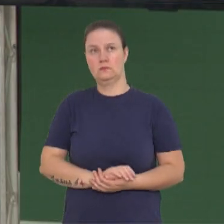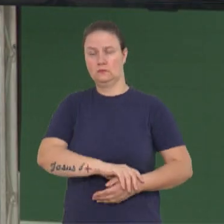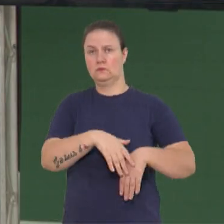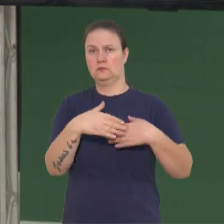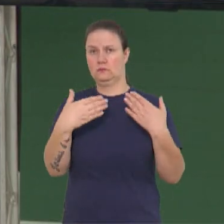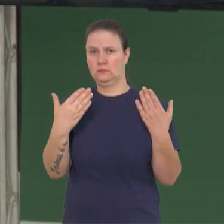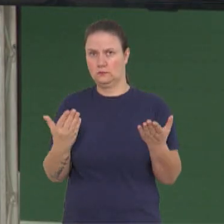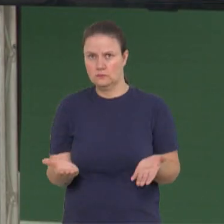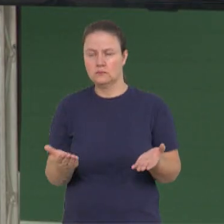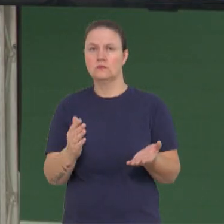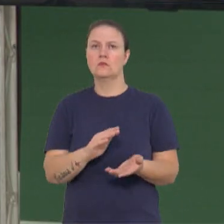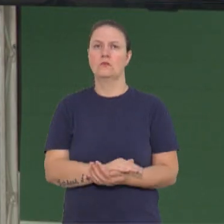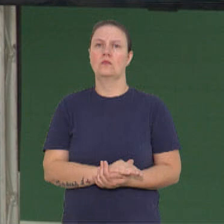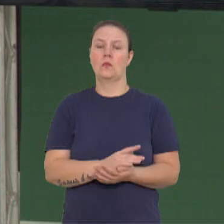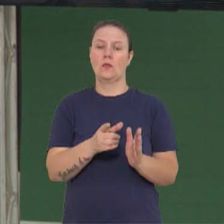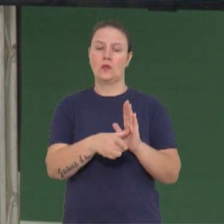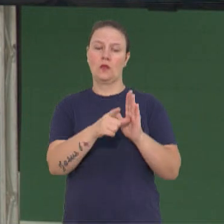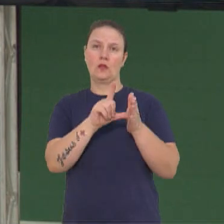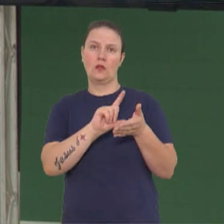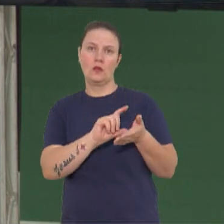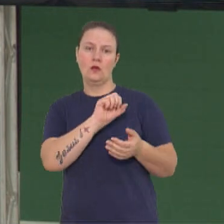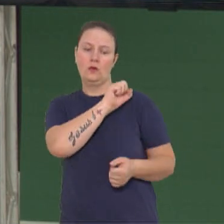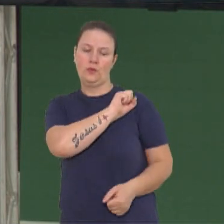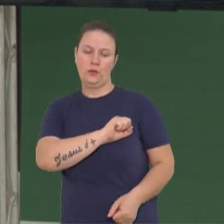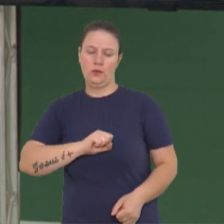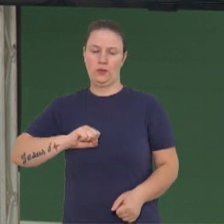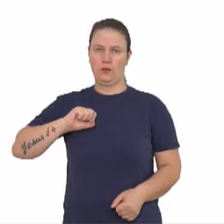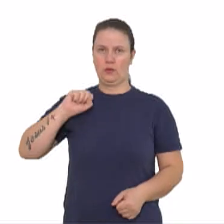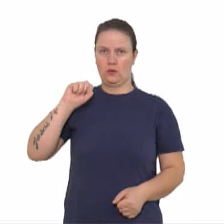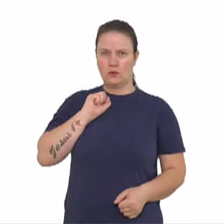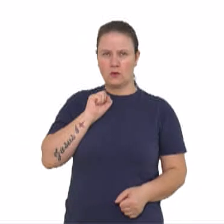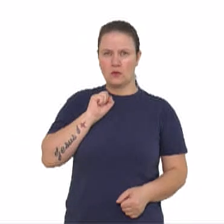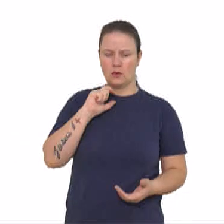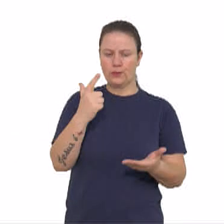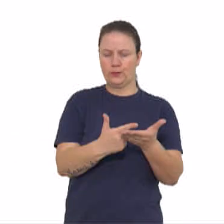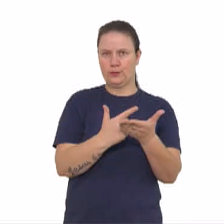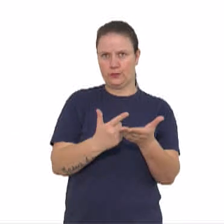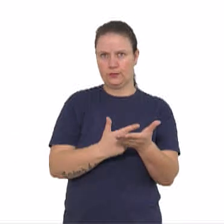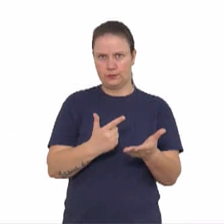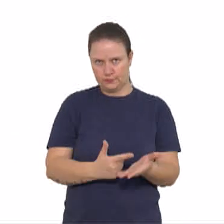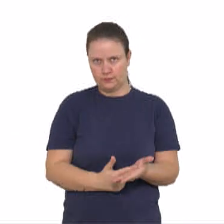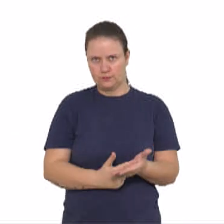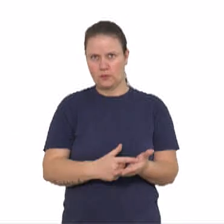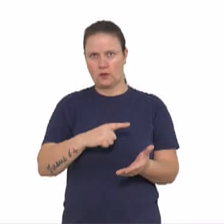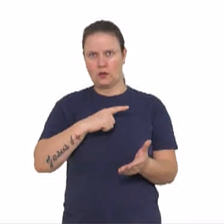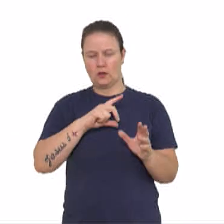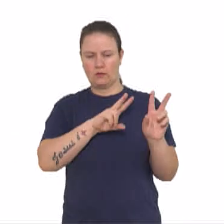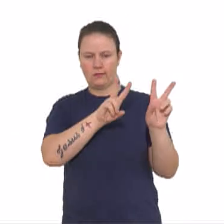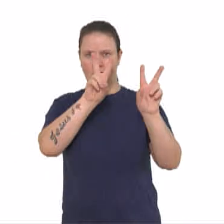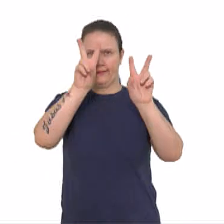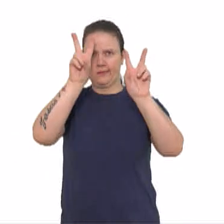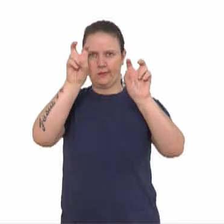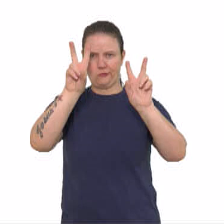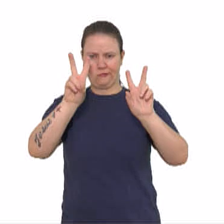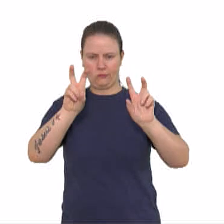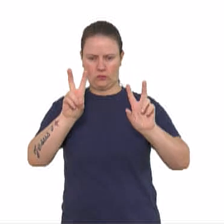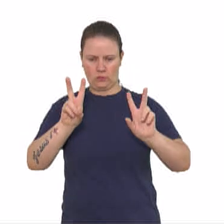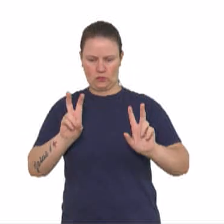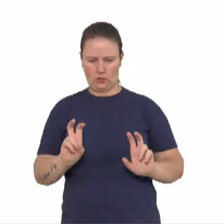No volume pré-socráticos da coleção Os Pensadores, além dos fragmentos de Heráclito, também